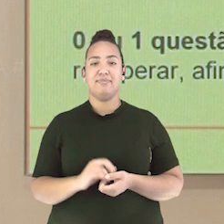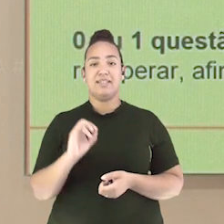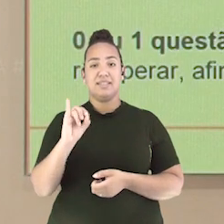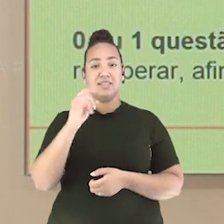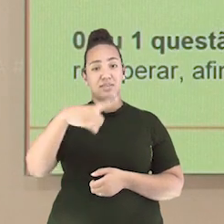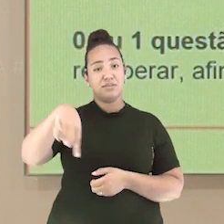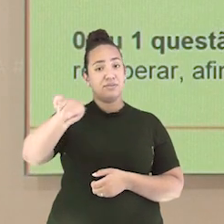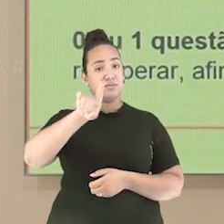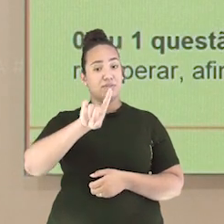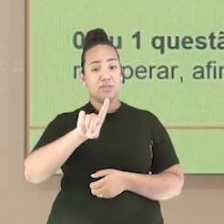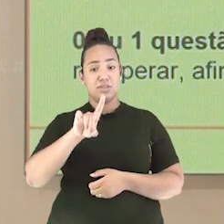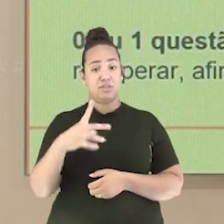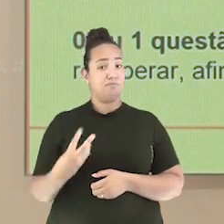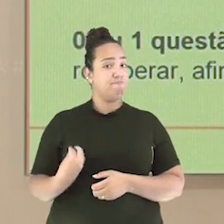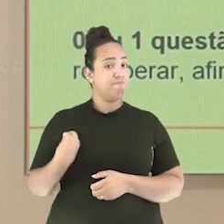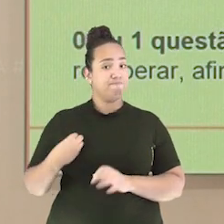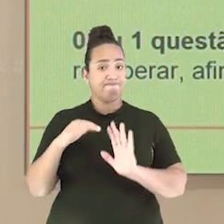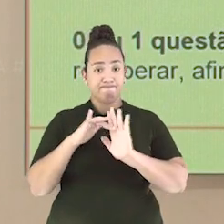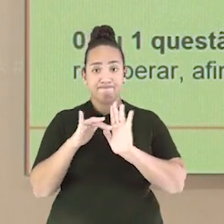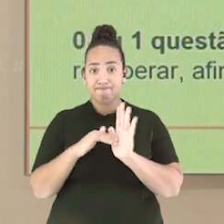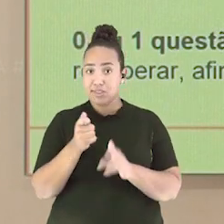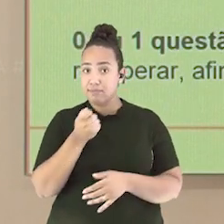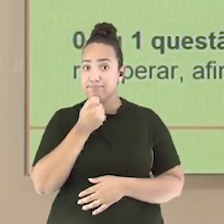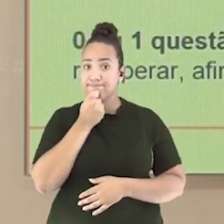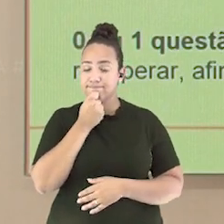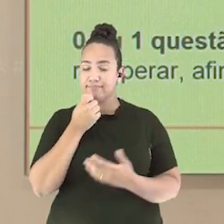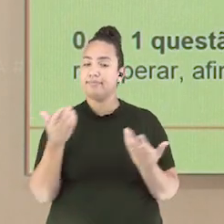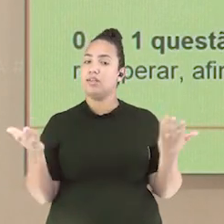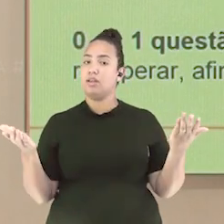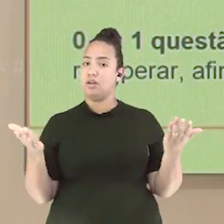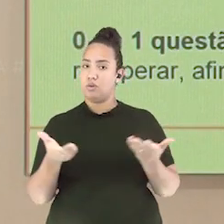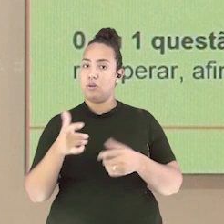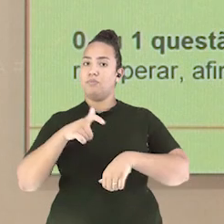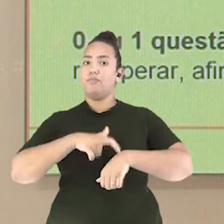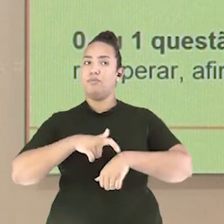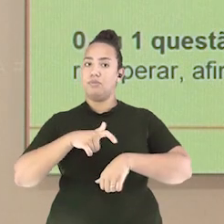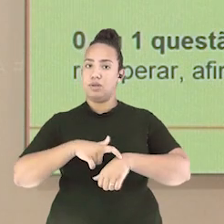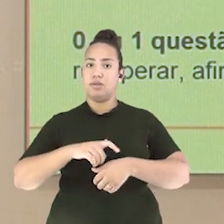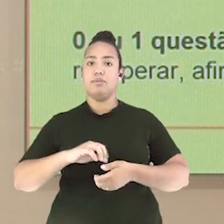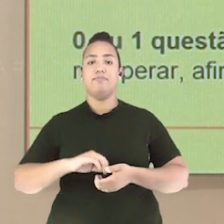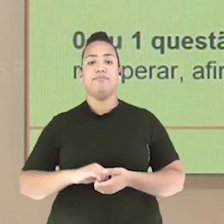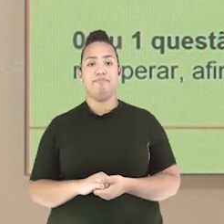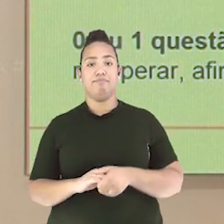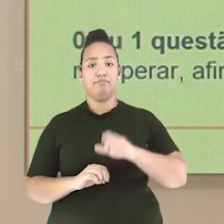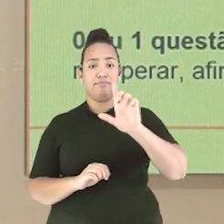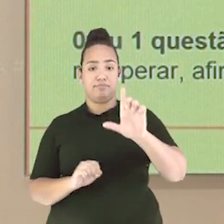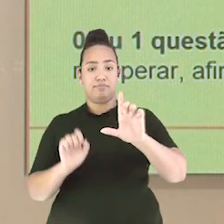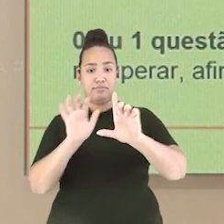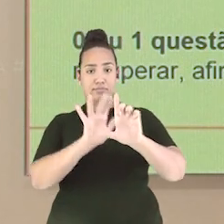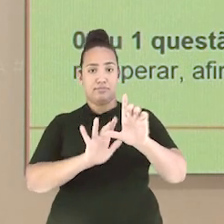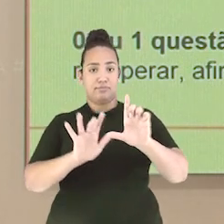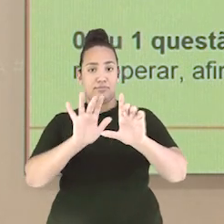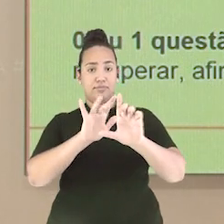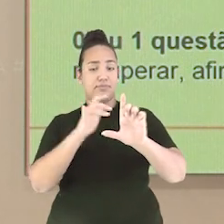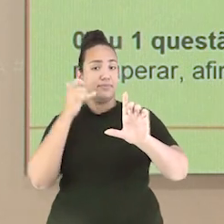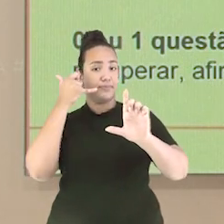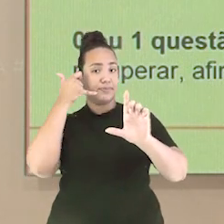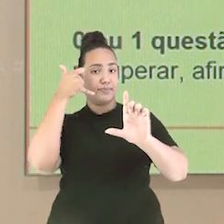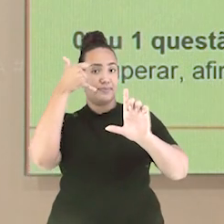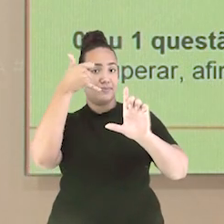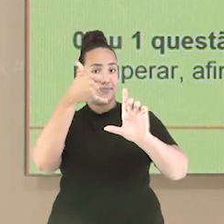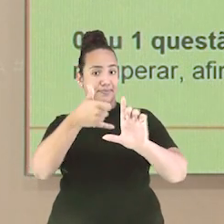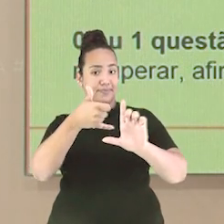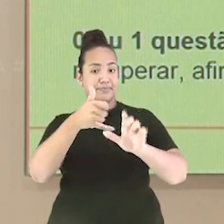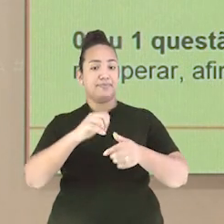Galera, se vocês ainda não tiverem confirmado a presença na nossa aula, a hora é agora. Aponta a câmera do seu celular para o QR Code